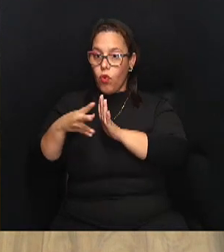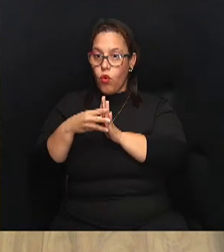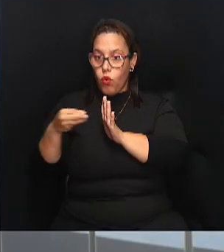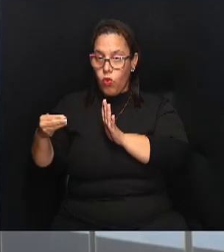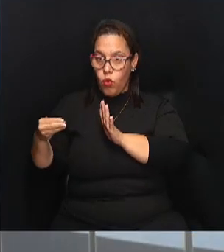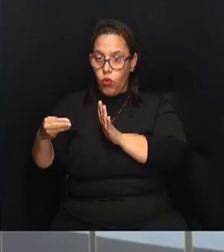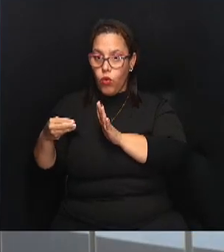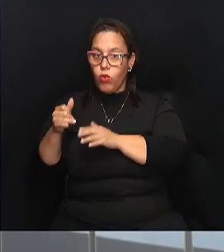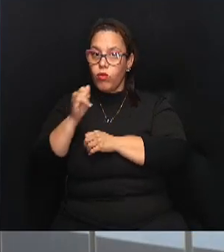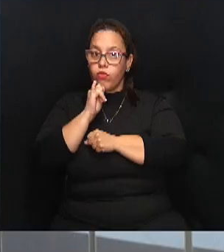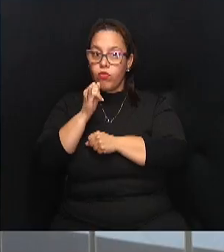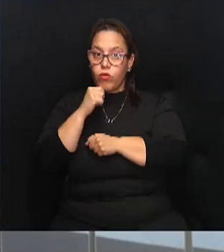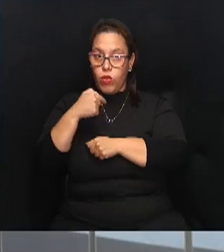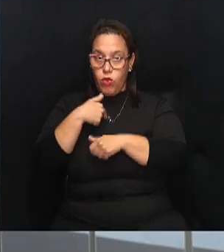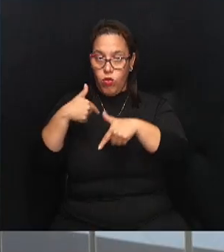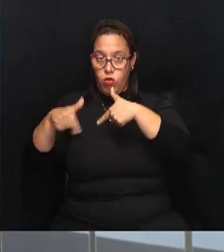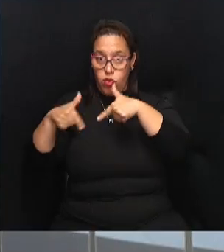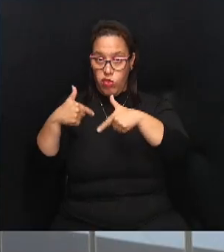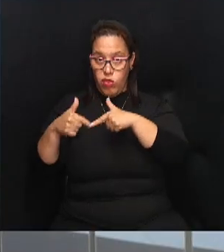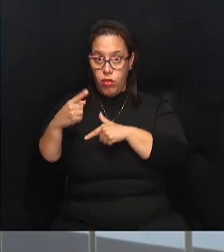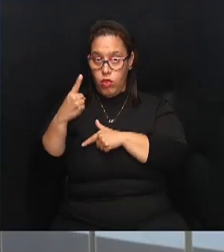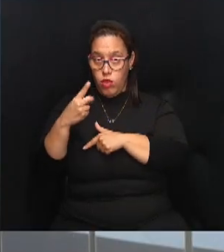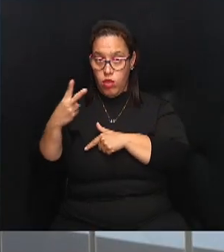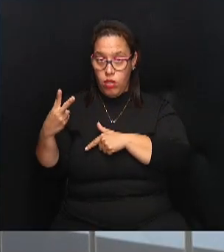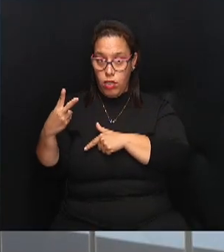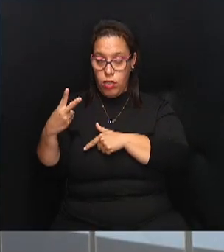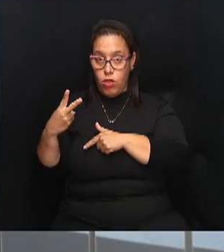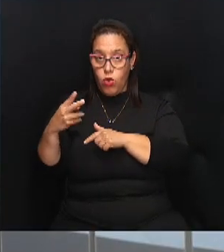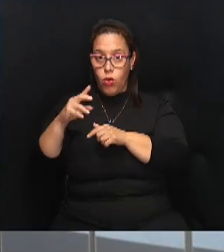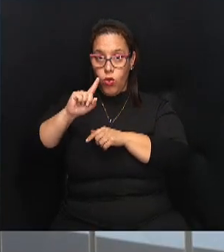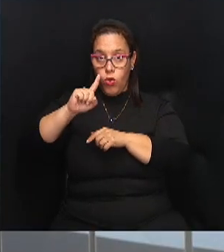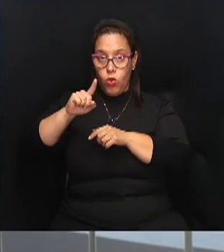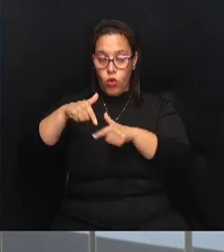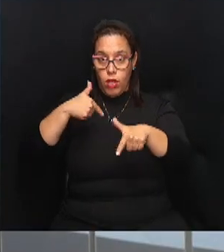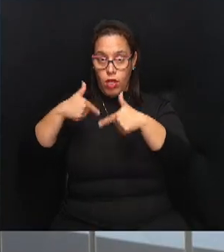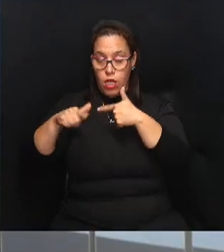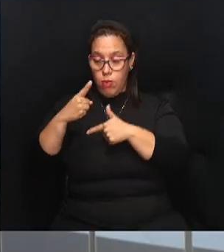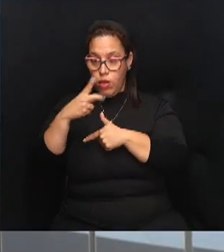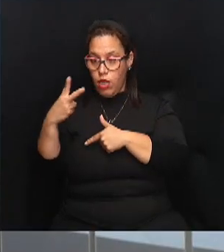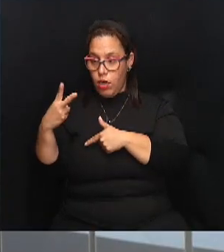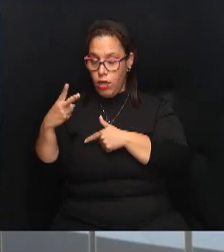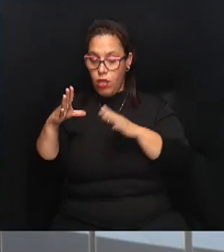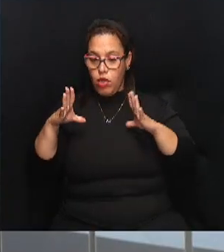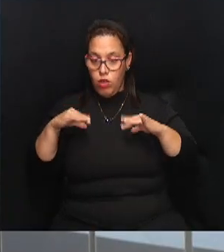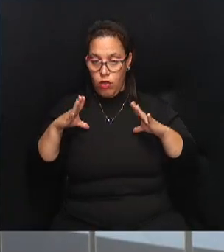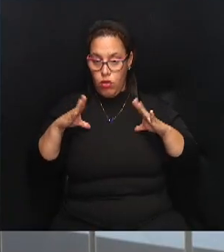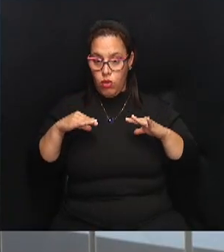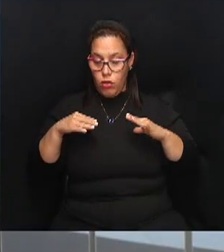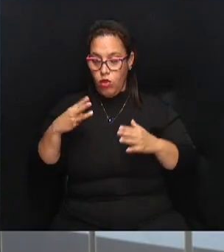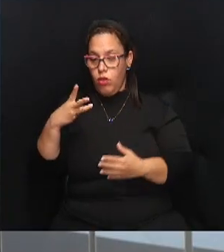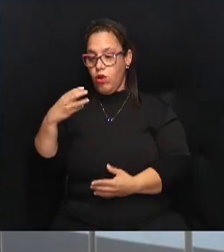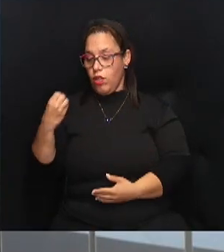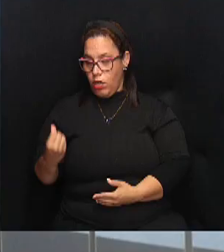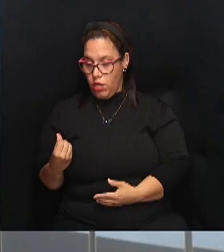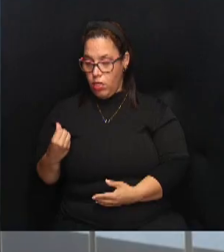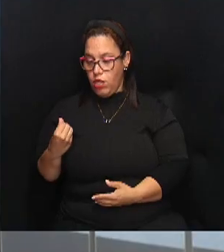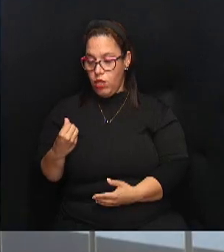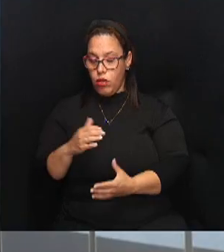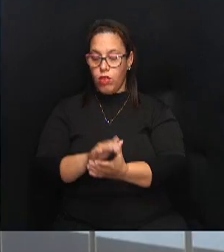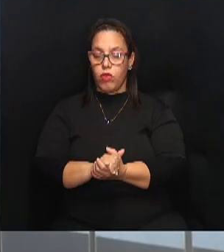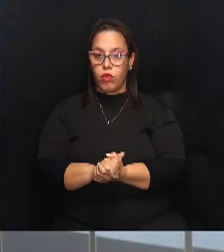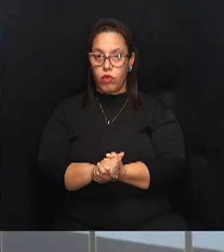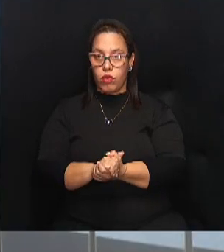temos, exemplo, onde eu trabalho, é 12/36. Tá. A Força Tática, 12/36.